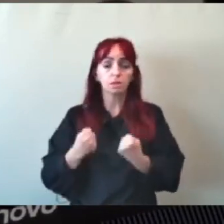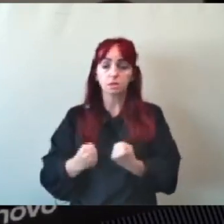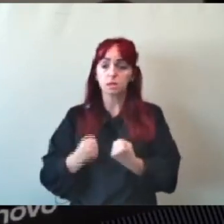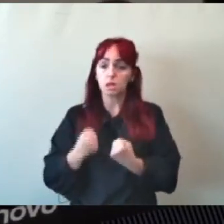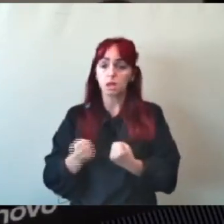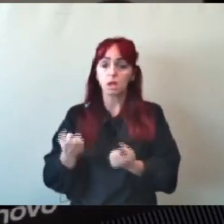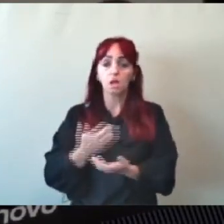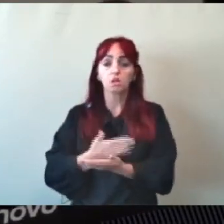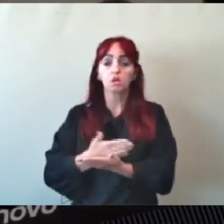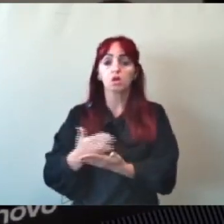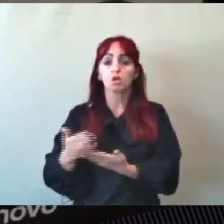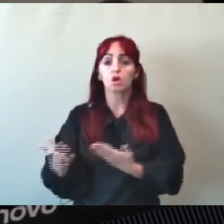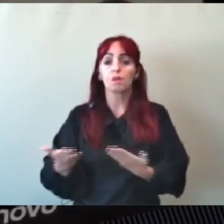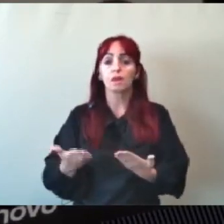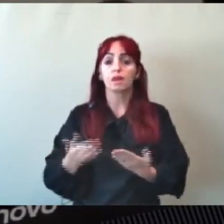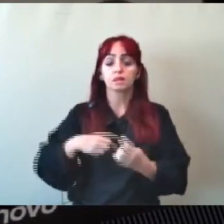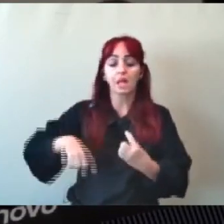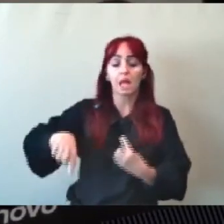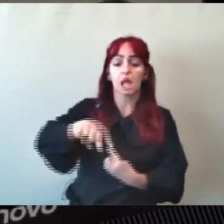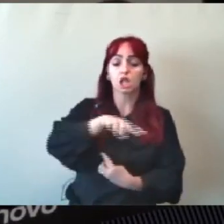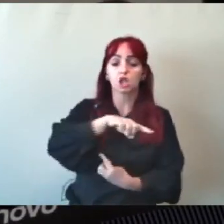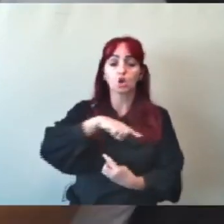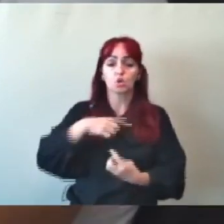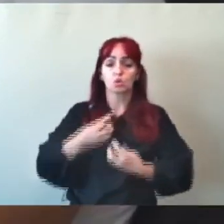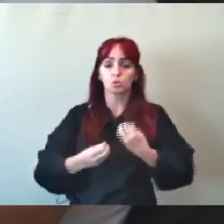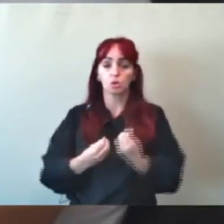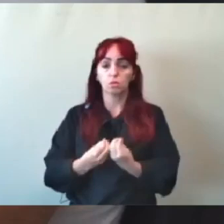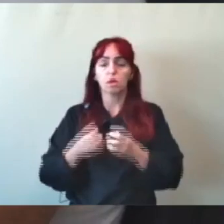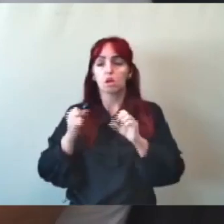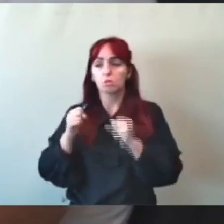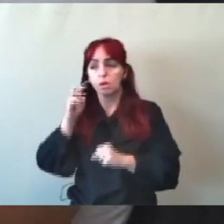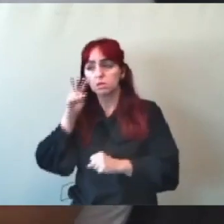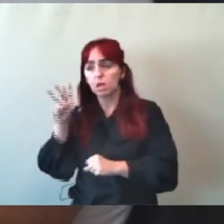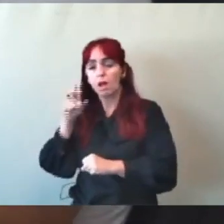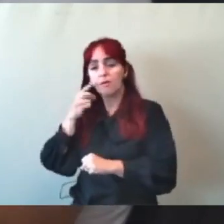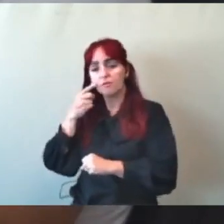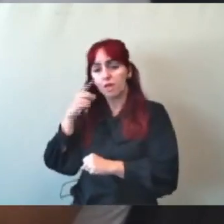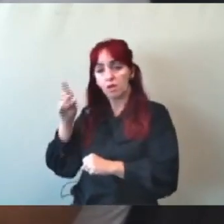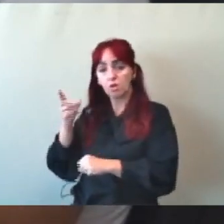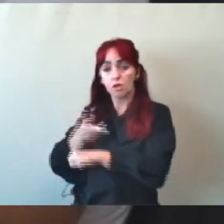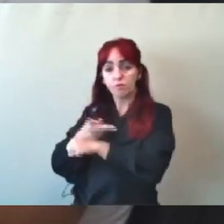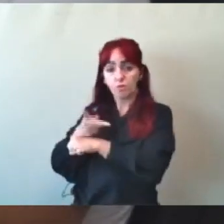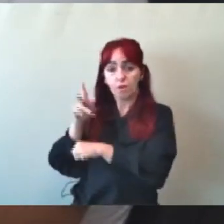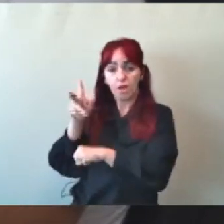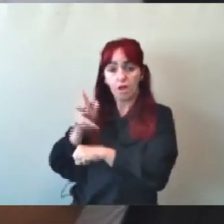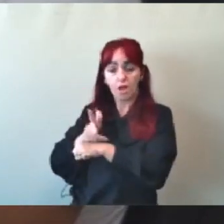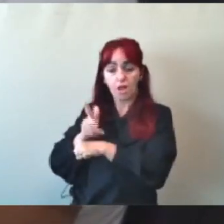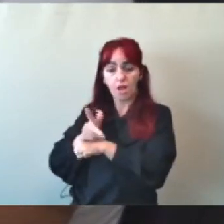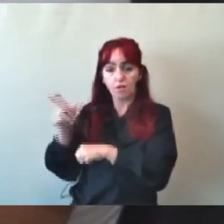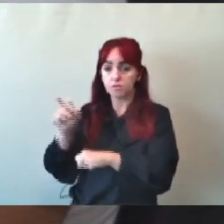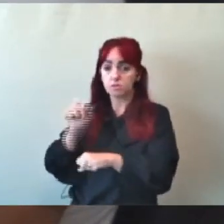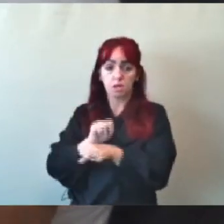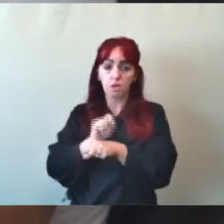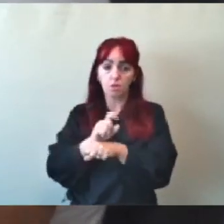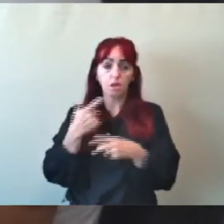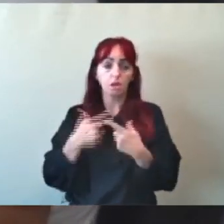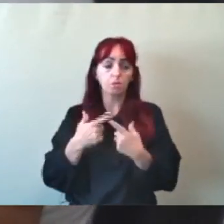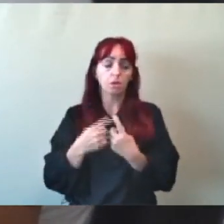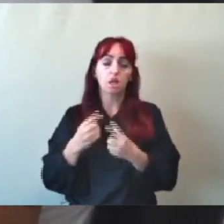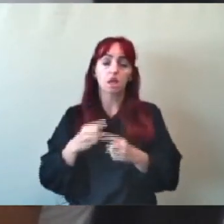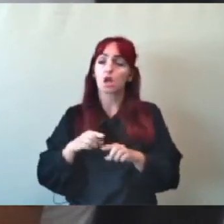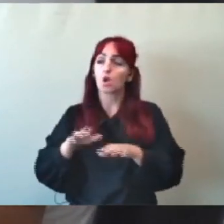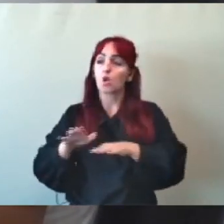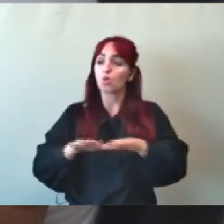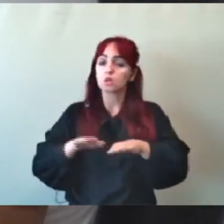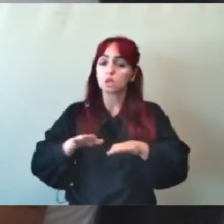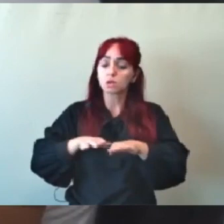dar retorno, né? Você pode filmar lá agora nas câmeras que estão lá, você não tem problema, você não para um minuto, é um trânsito lento, mas contínuo, você não tem